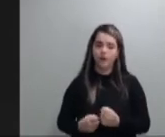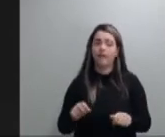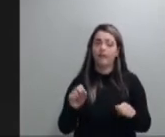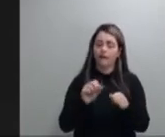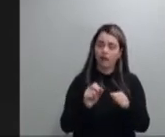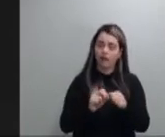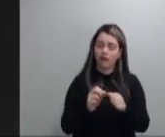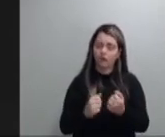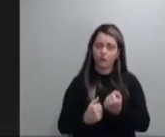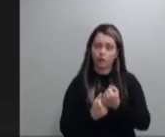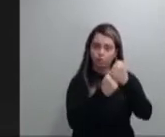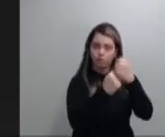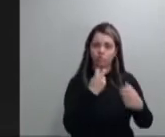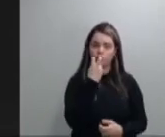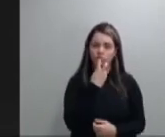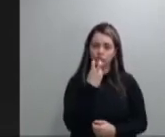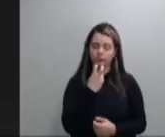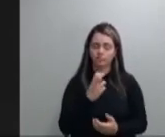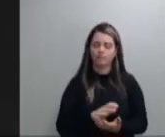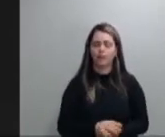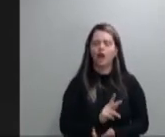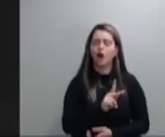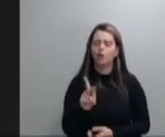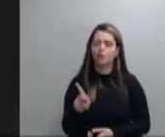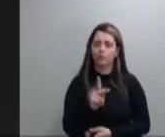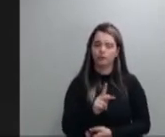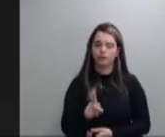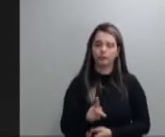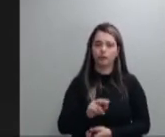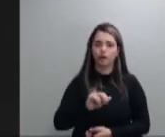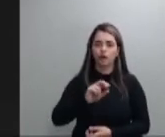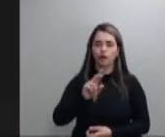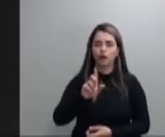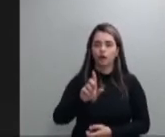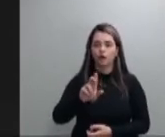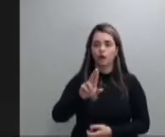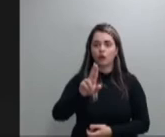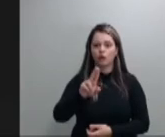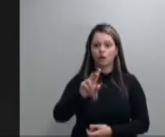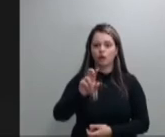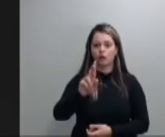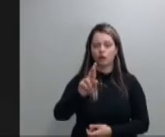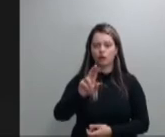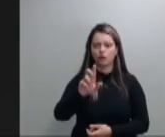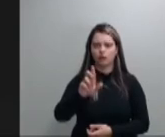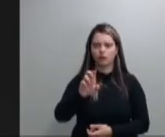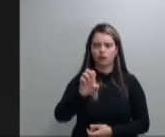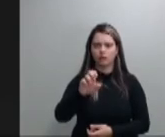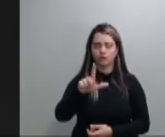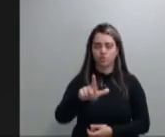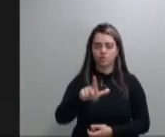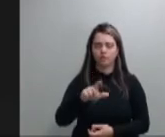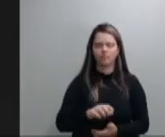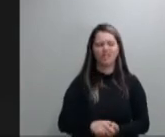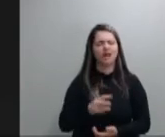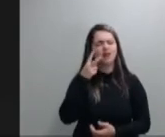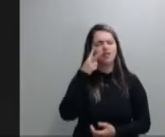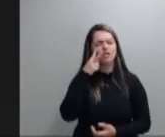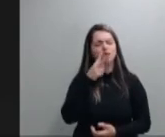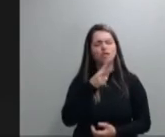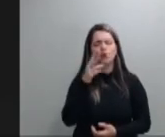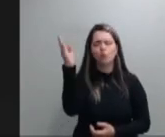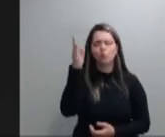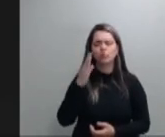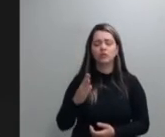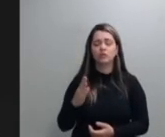Professor Gurgel, nós temos visto muito no ambiente acadêmico que o Brasil é país tão curioso que aqui é difícil até